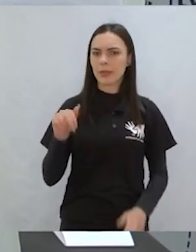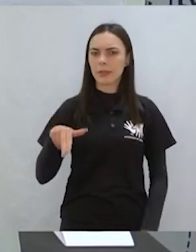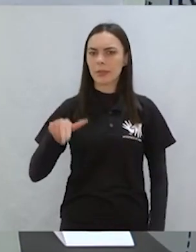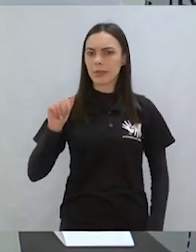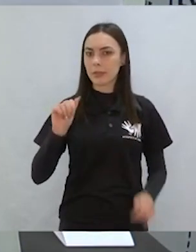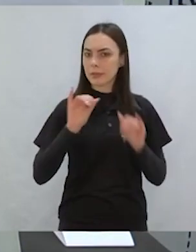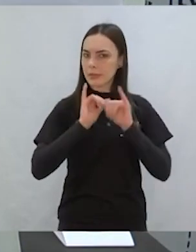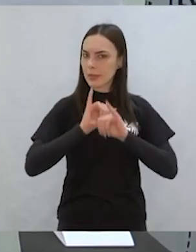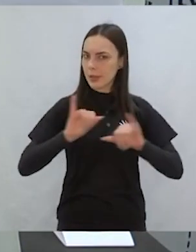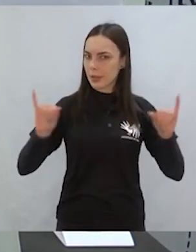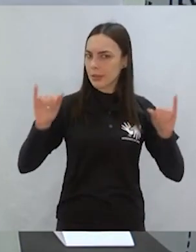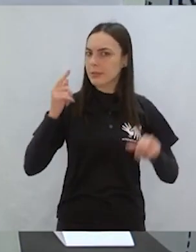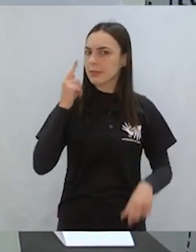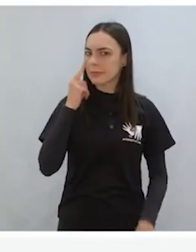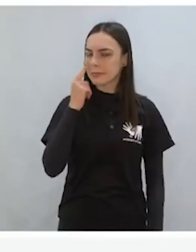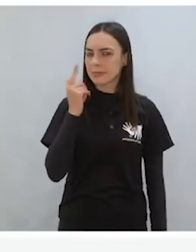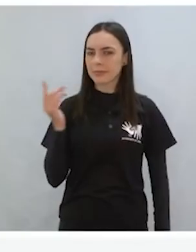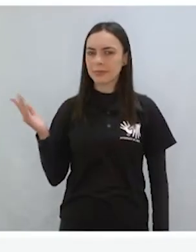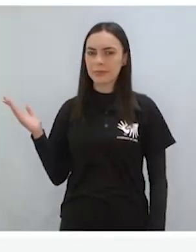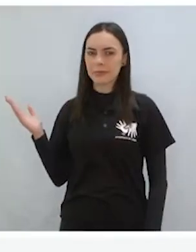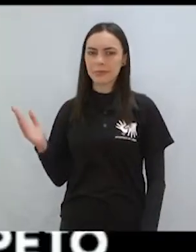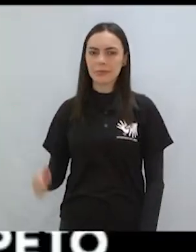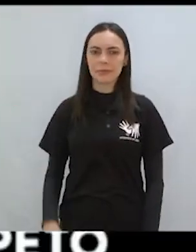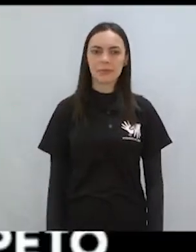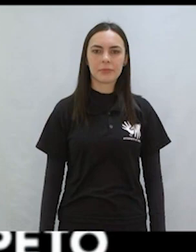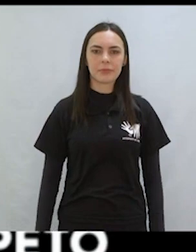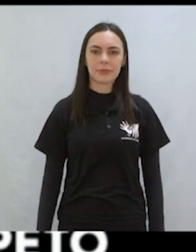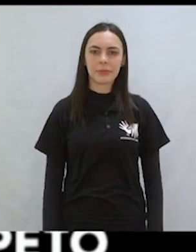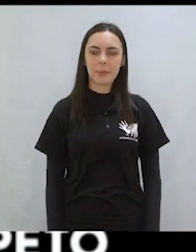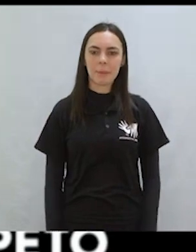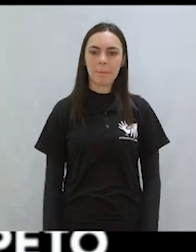embora, a Ana tem um recado. Vamos ver?